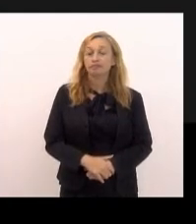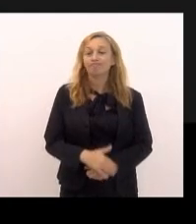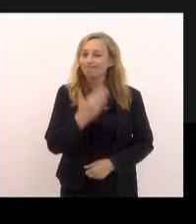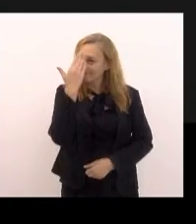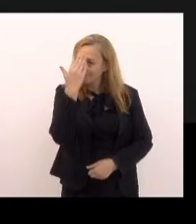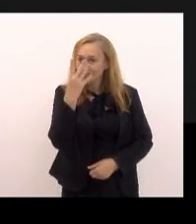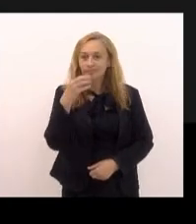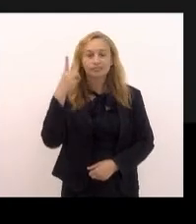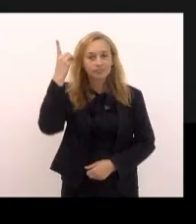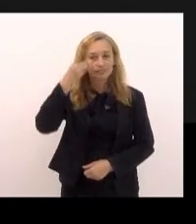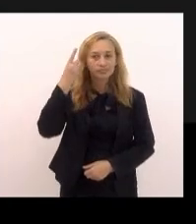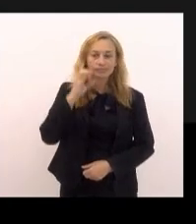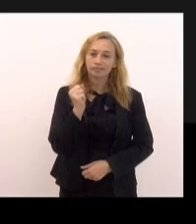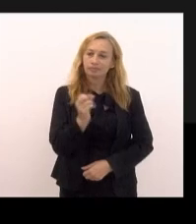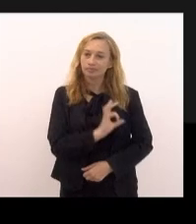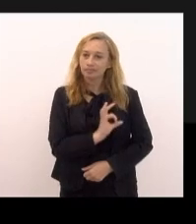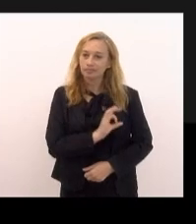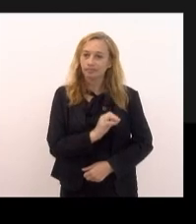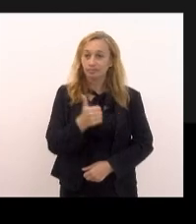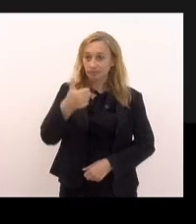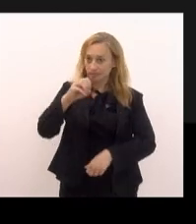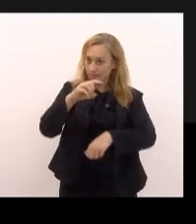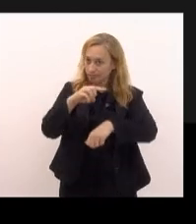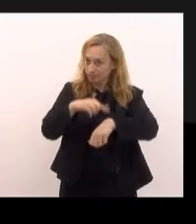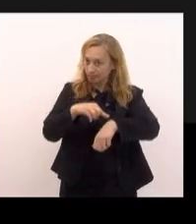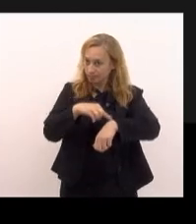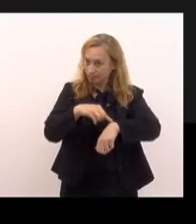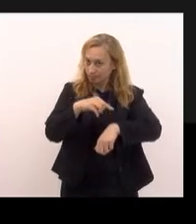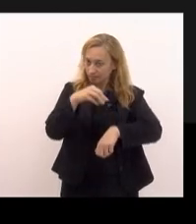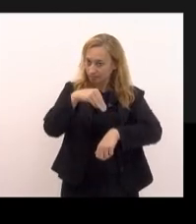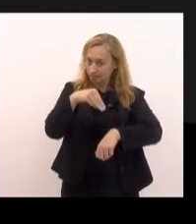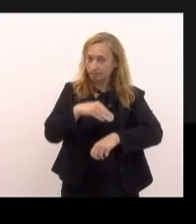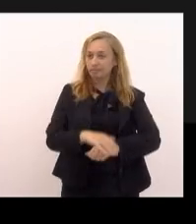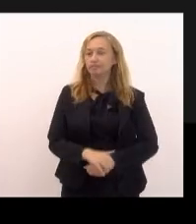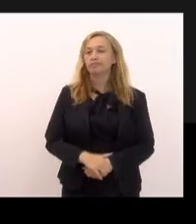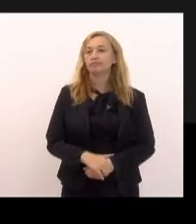Obrigado, deputado Marta Rocha. De 10 minutos. Obrigado,